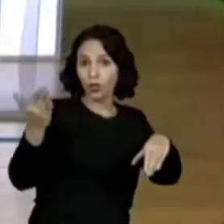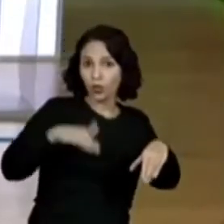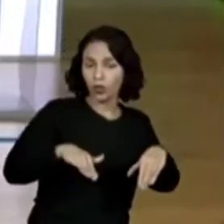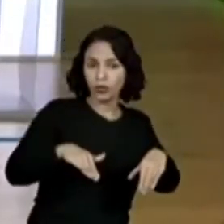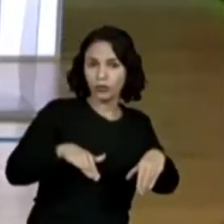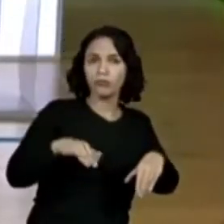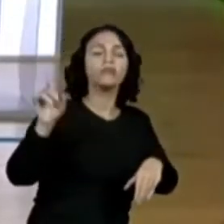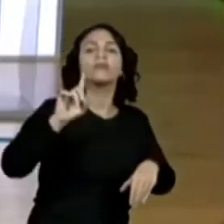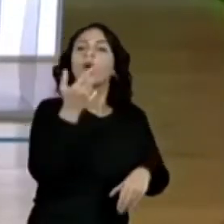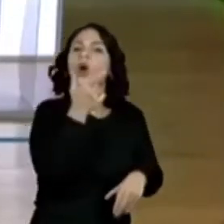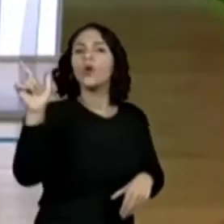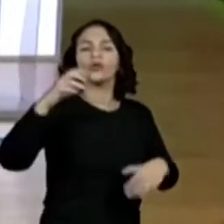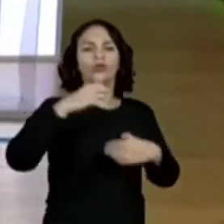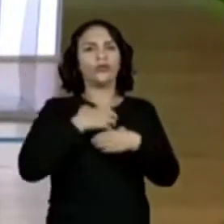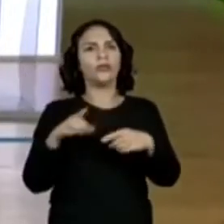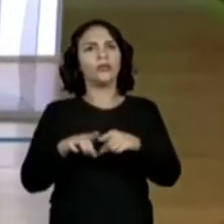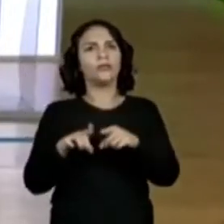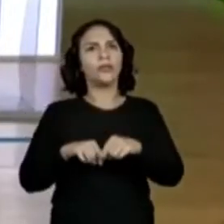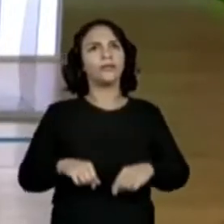de outras maneiras.